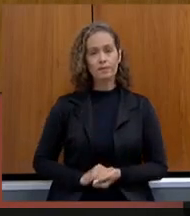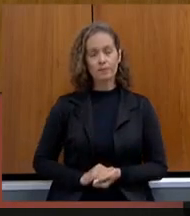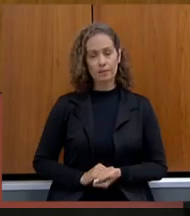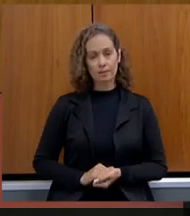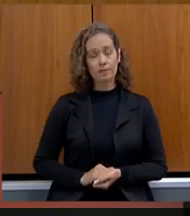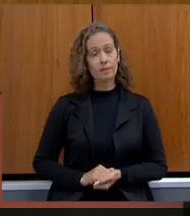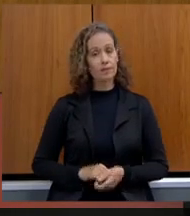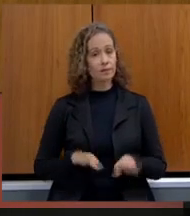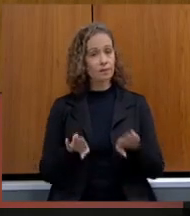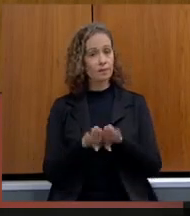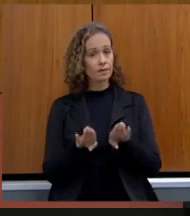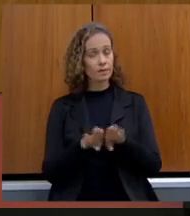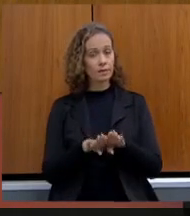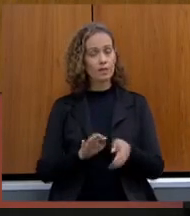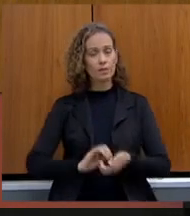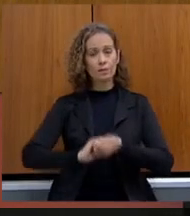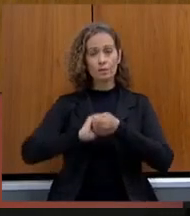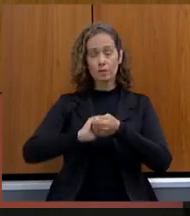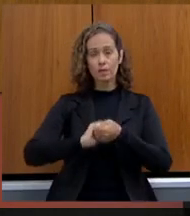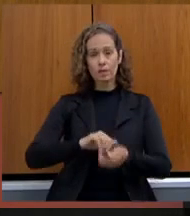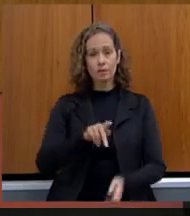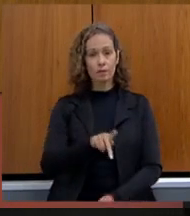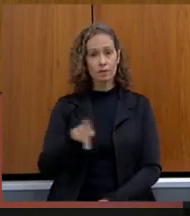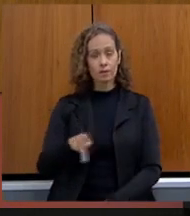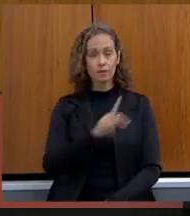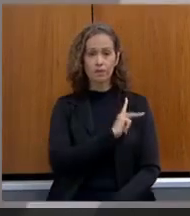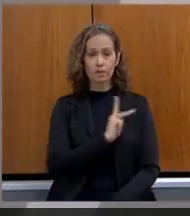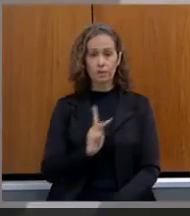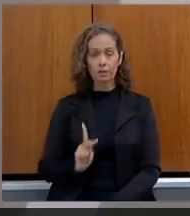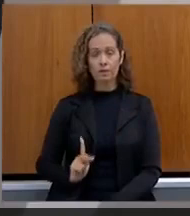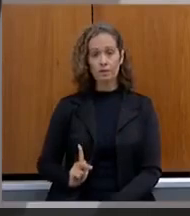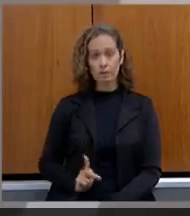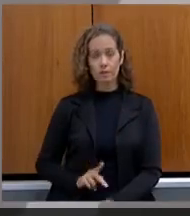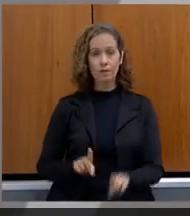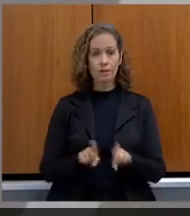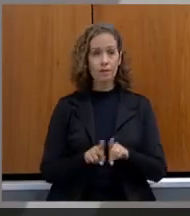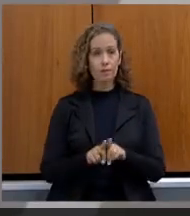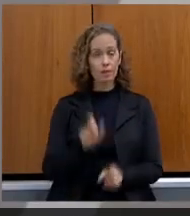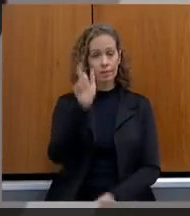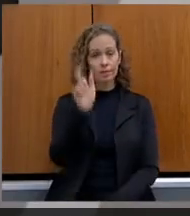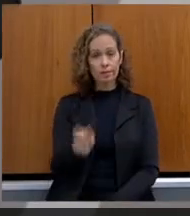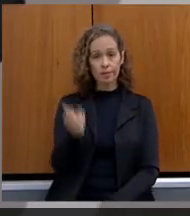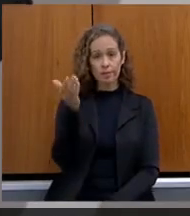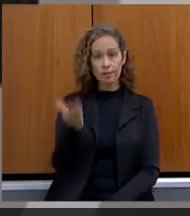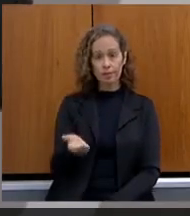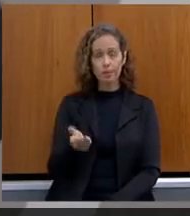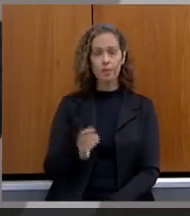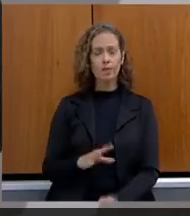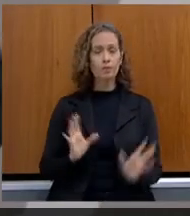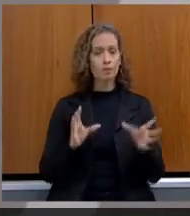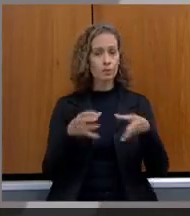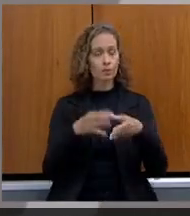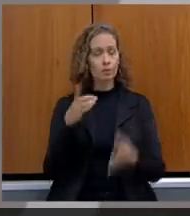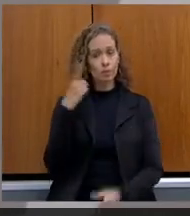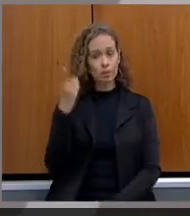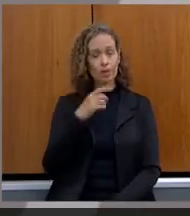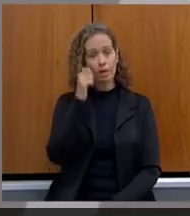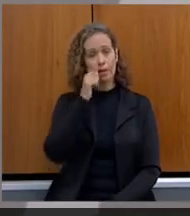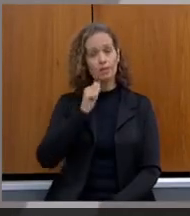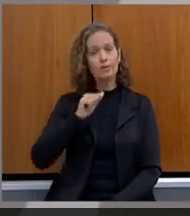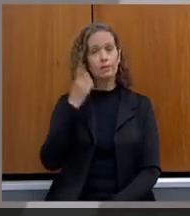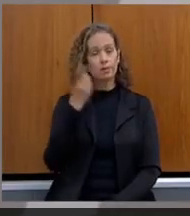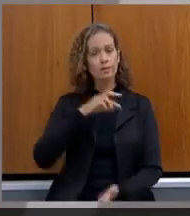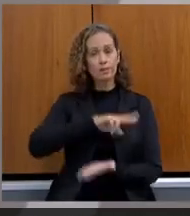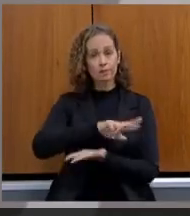é da mesma forma complementar professor na presidência e na sua pessoa todos os nossos deputados e deputadas que aqui